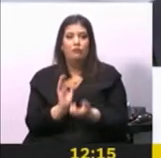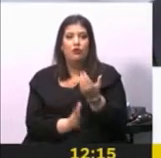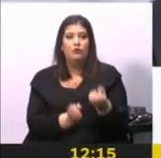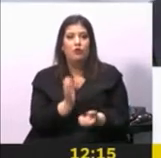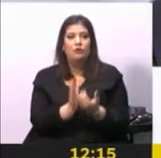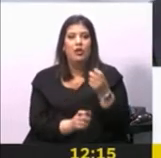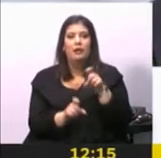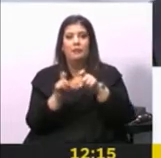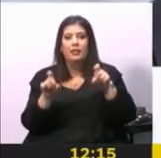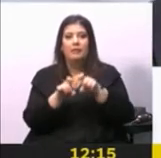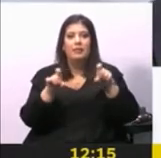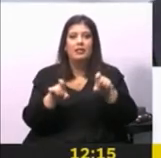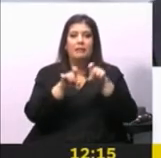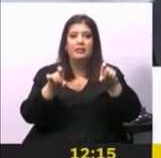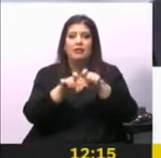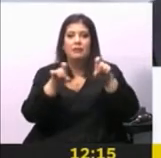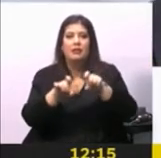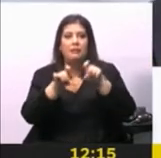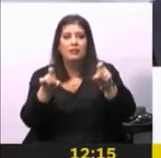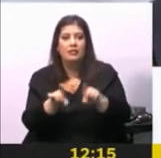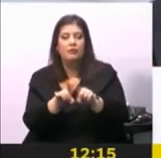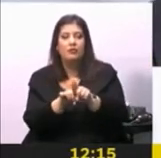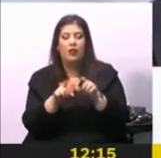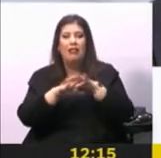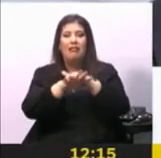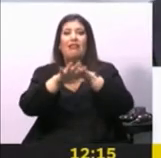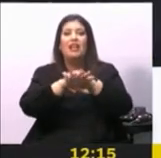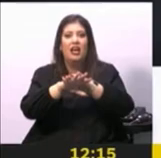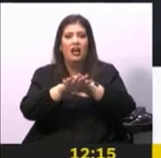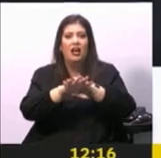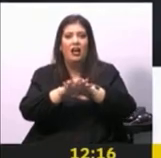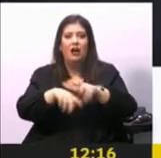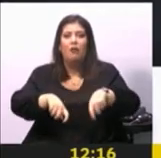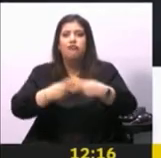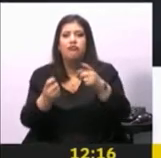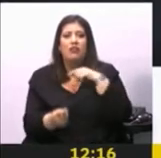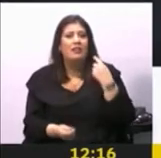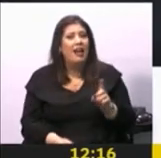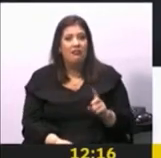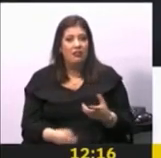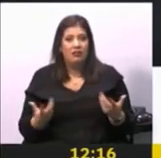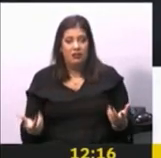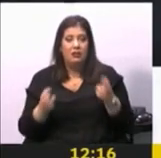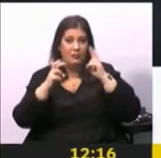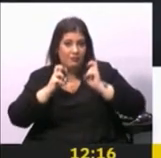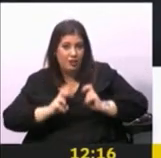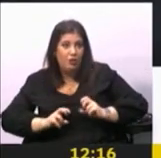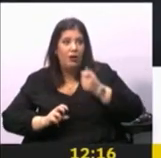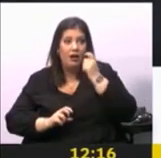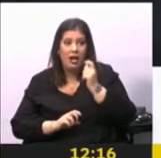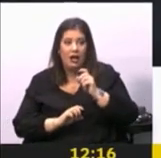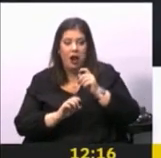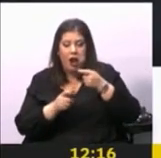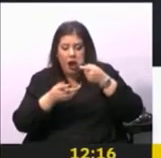empresas atrás da empresa, depois era uma teia que acabava por ser difícil até para os próprios investigadores